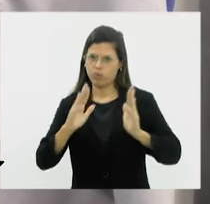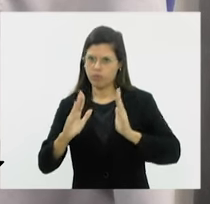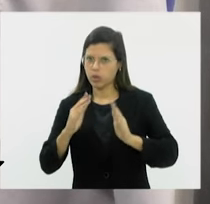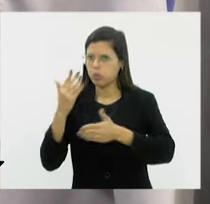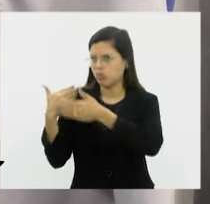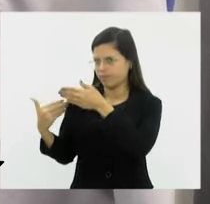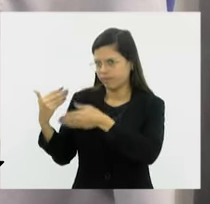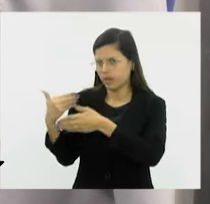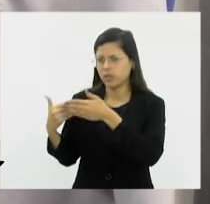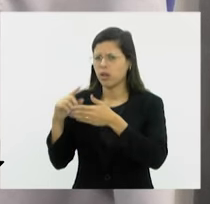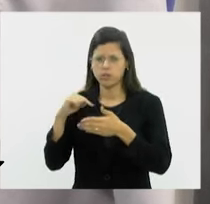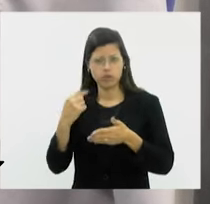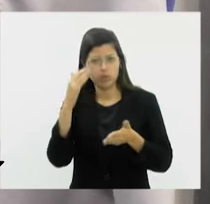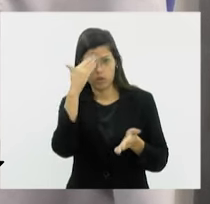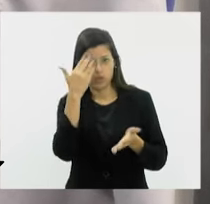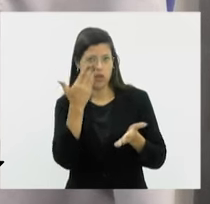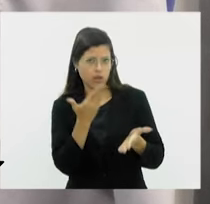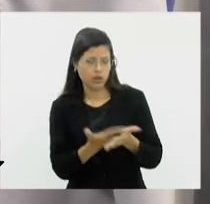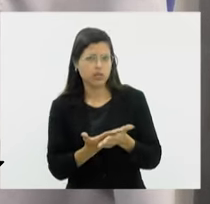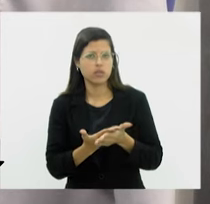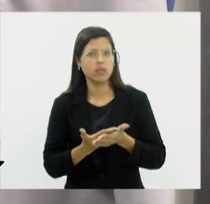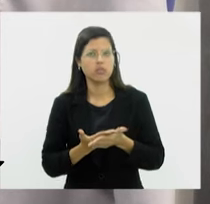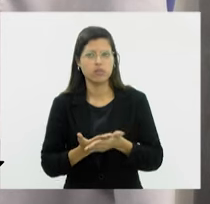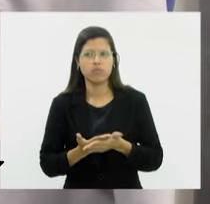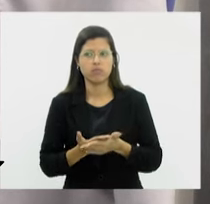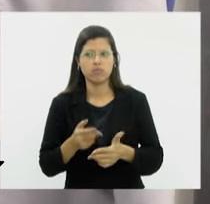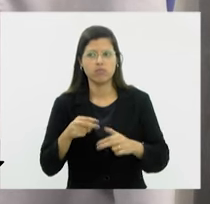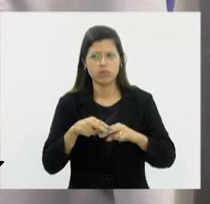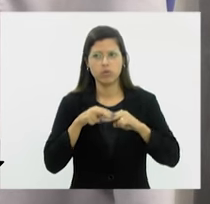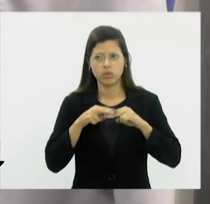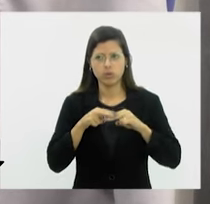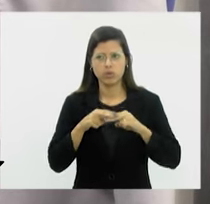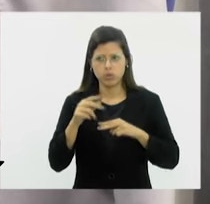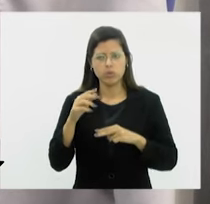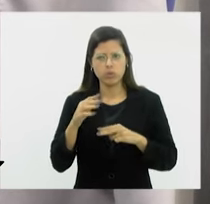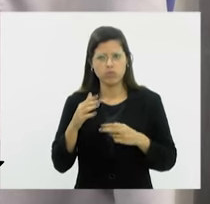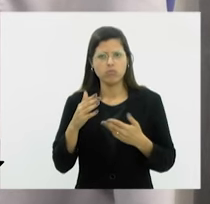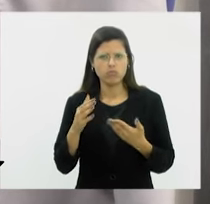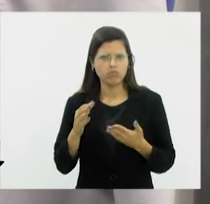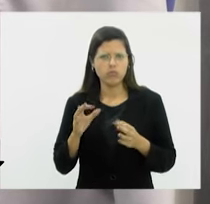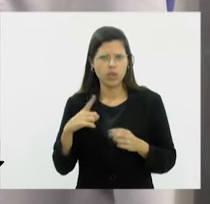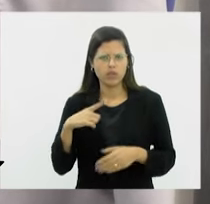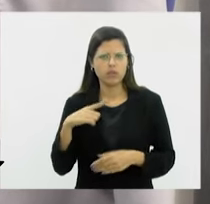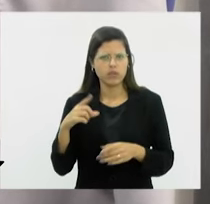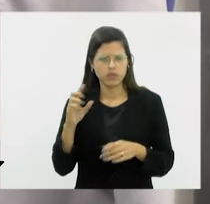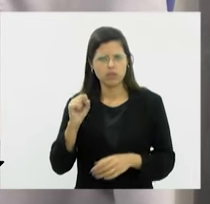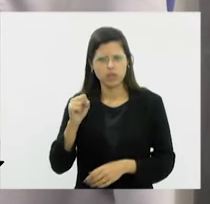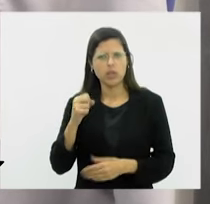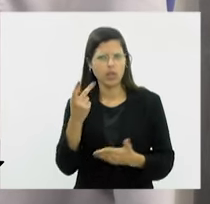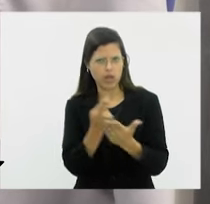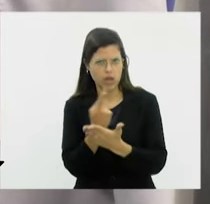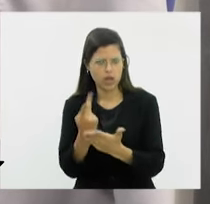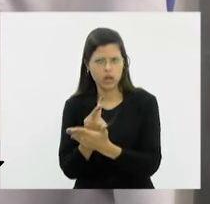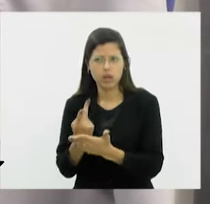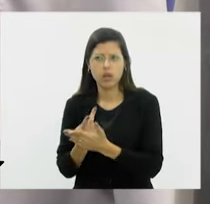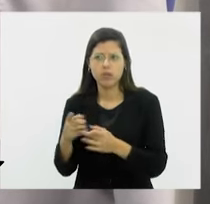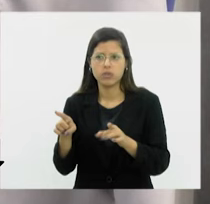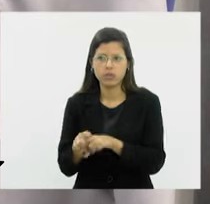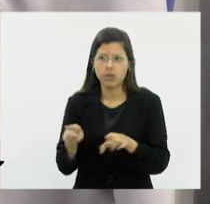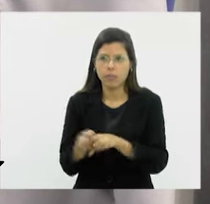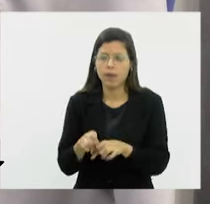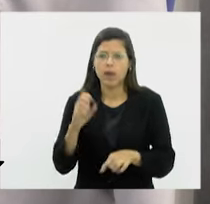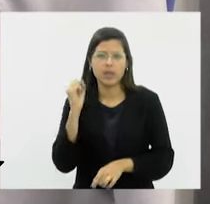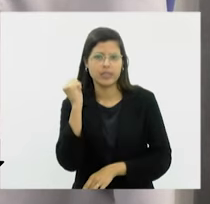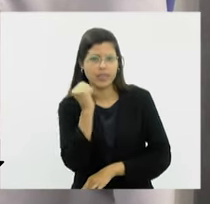e todos nós acreditamos, tanto é que considero, sim, que houve excessos, porém também há relatos de assassinatos,